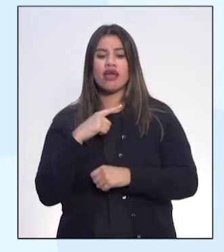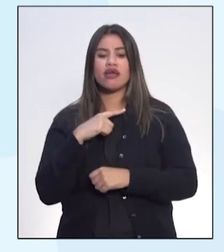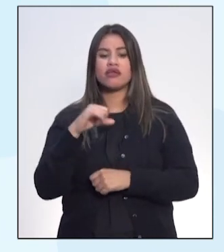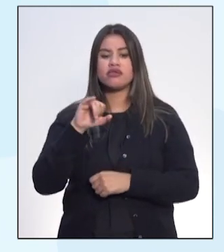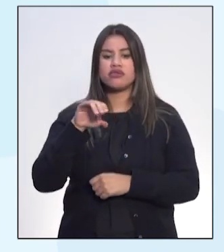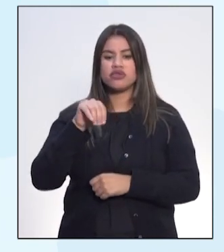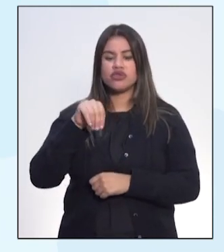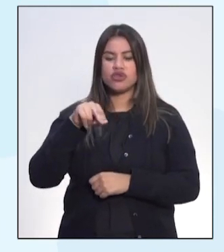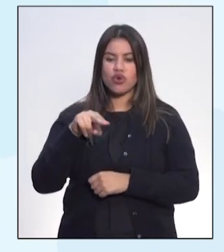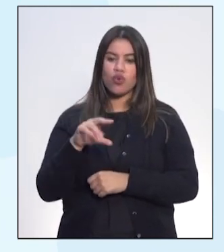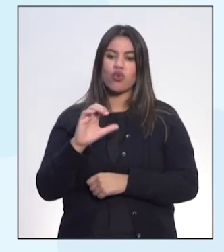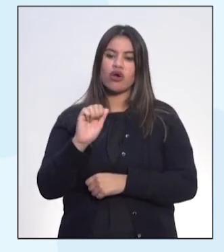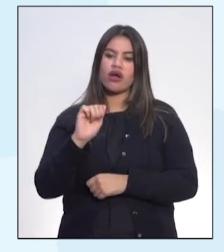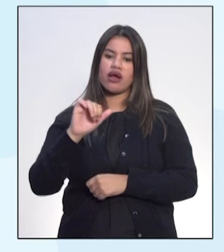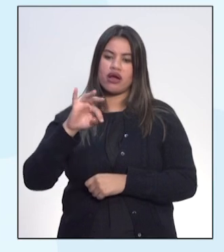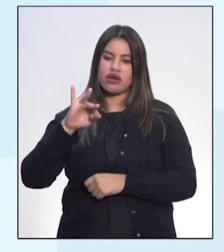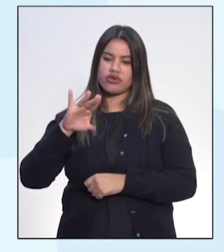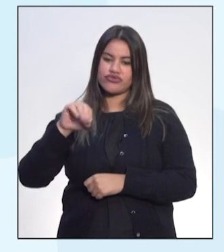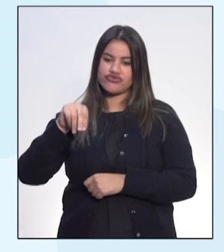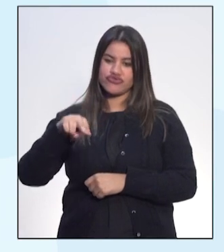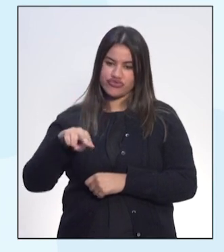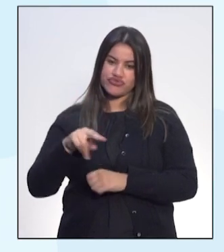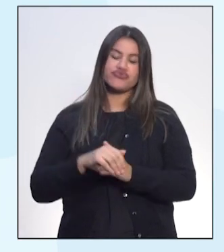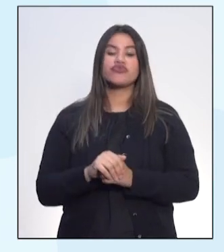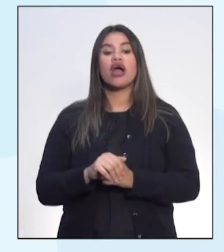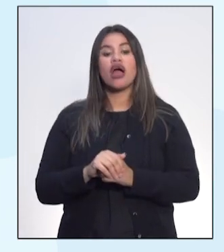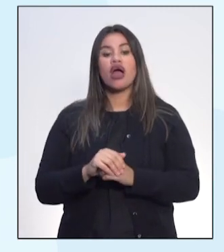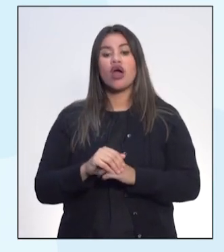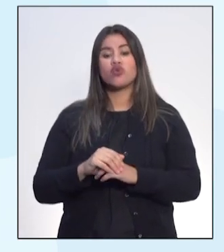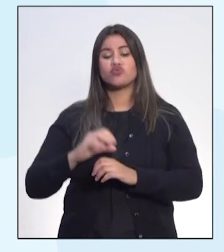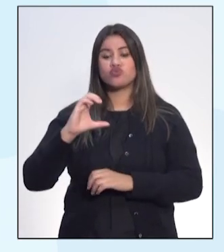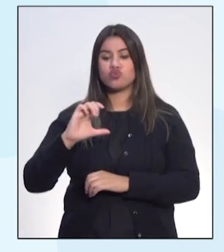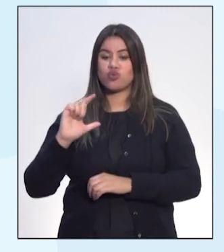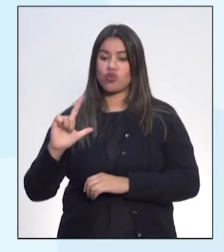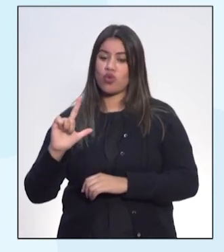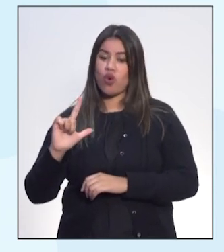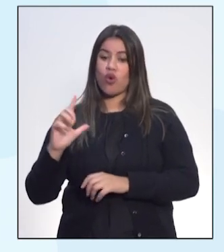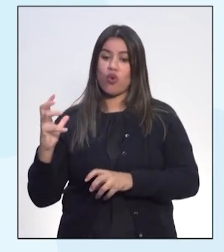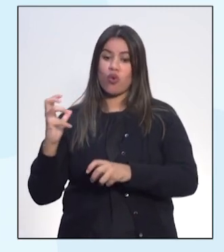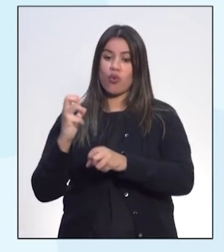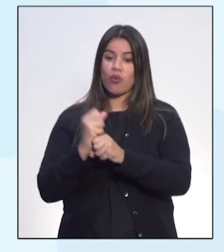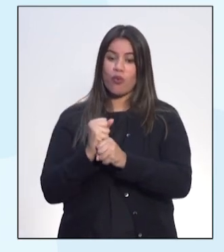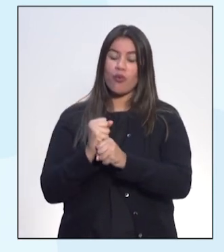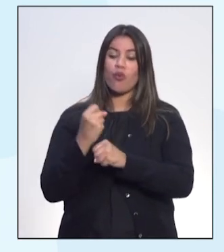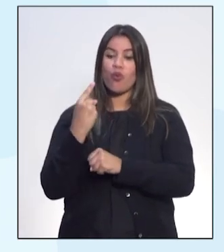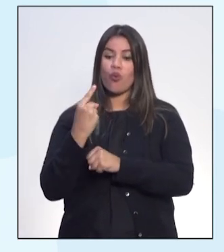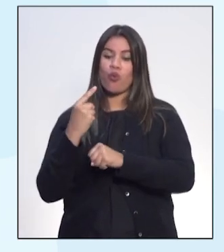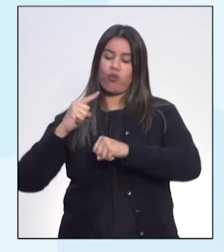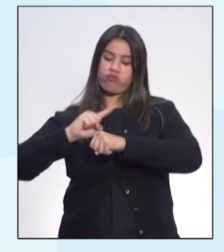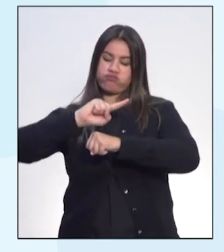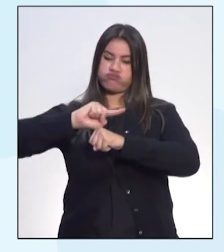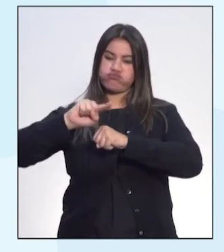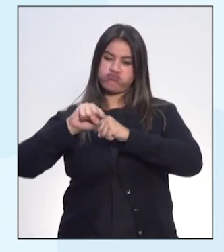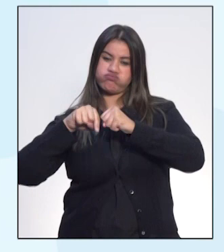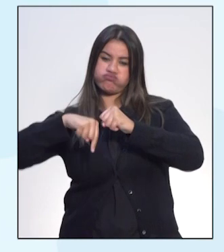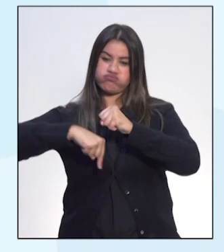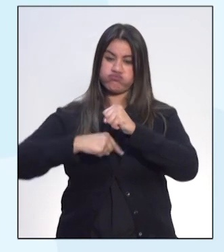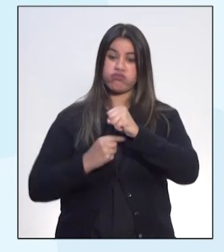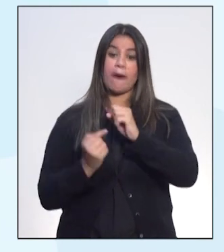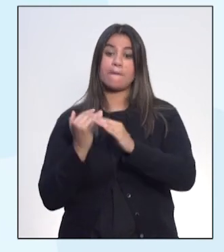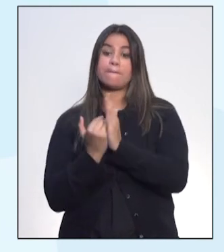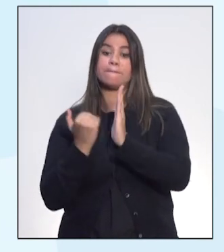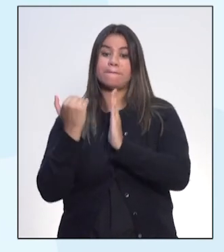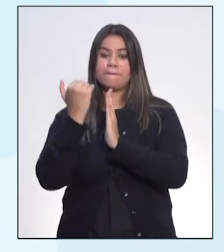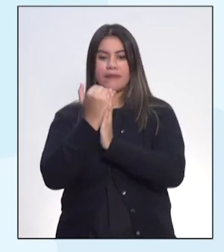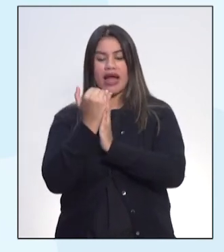cloro, que tinha 7, ficou com 8, ou seja, ele ganhou um elétron, ele formou um ânion. Então, tem 2 tipos de